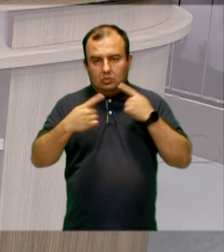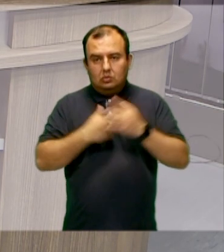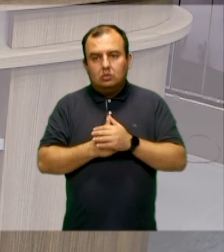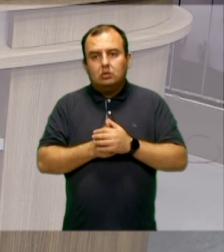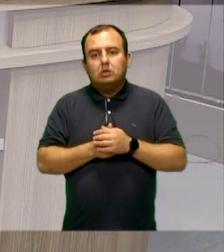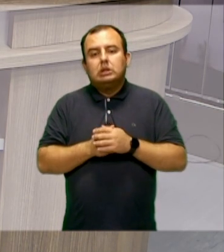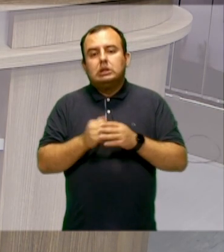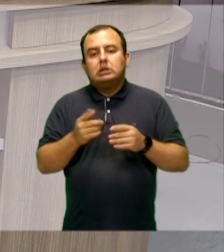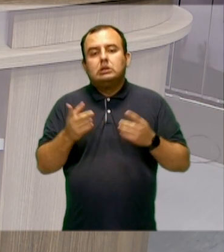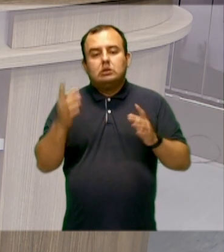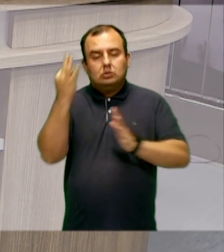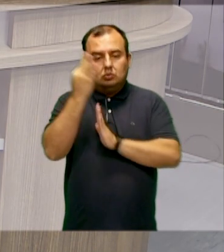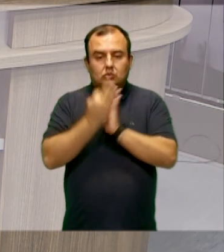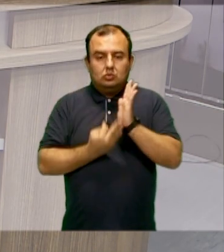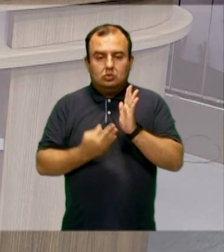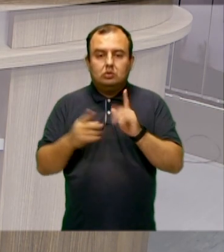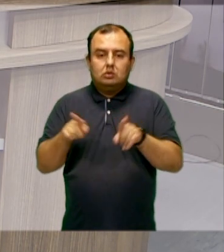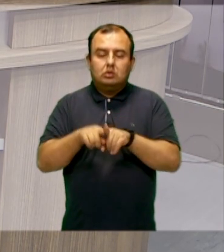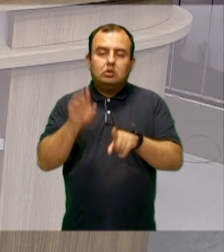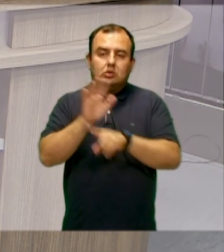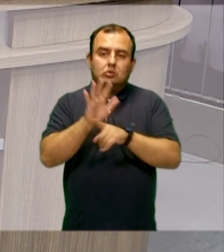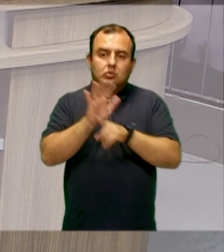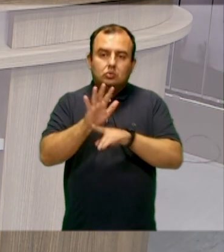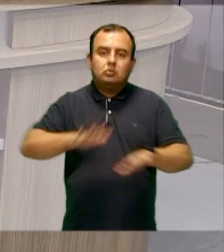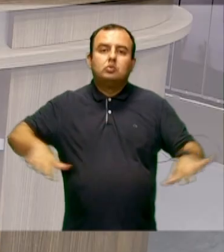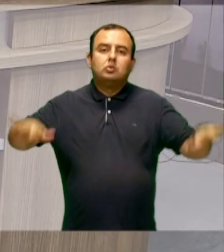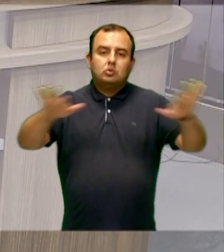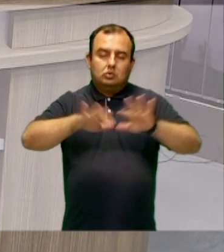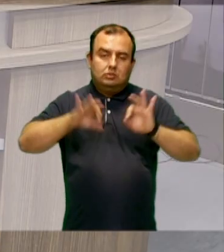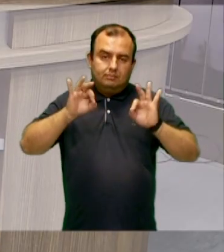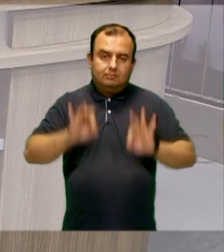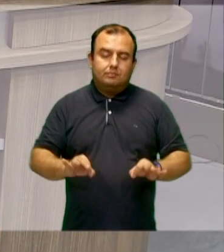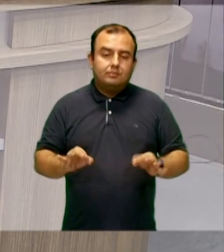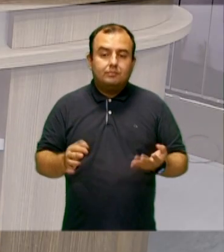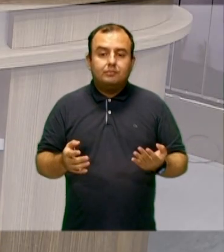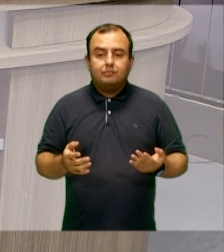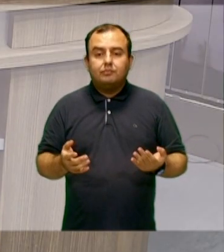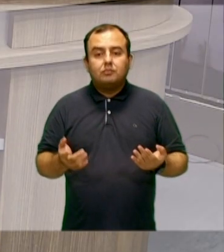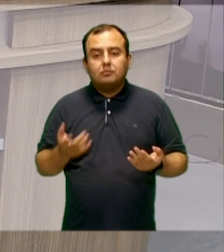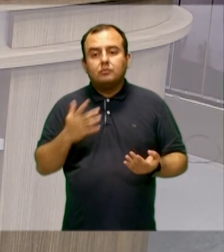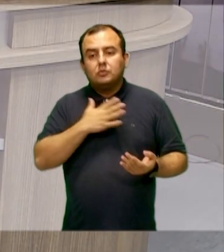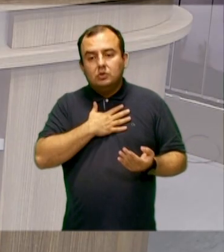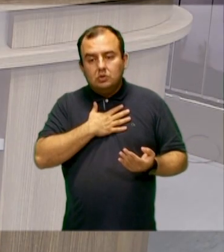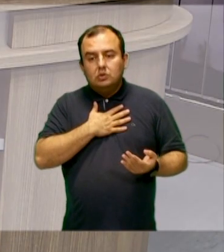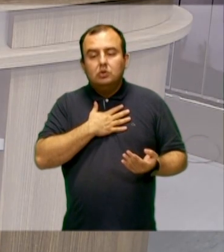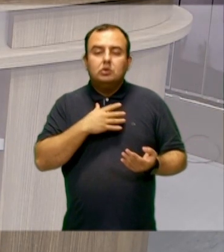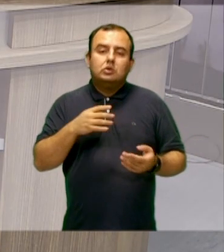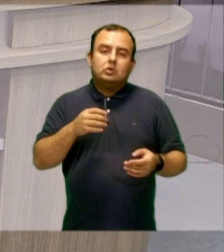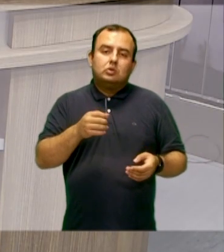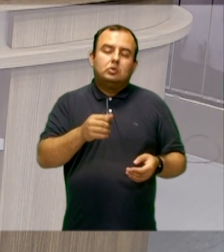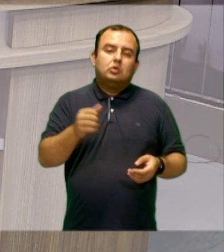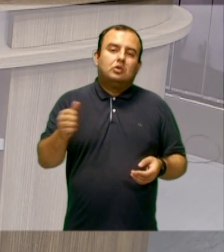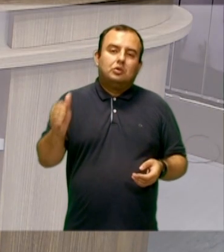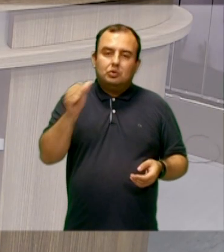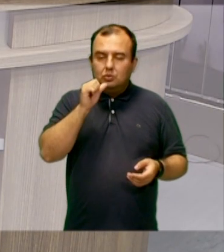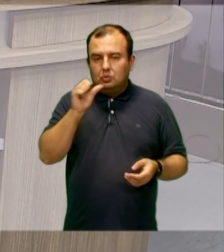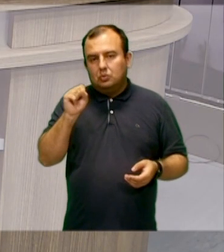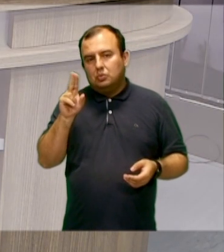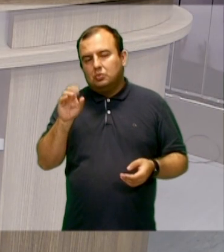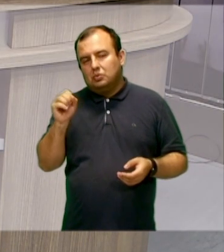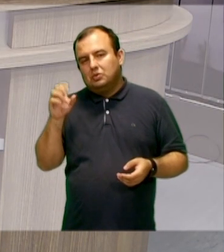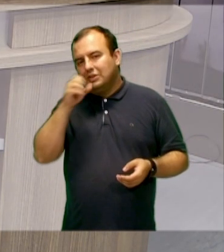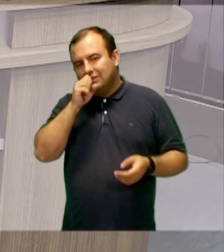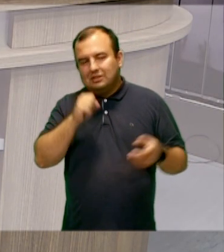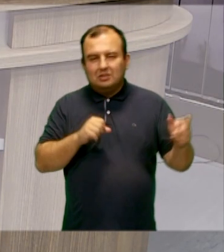Então, sair dali um texto que agrade todo mundo e que venha então, com consenso. Você gosta de suco de laranja e eu de limão, mas só temos aqui,